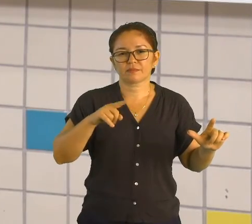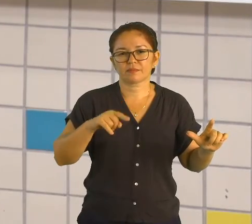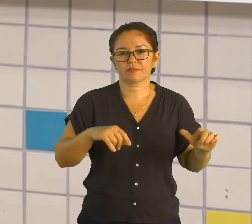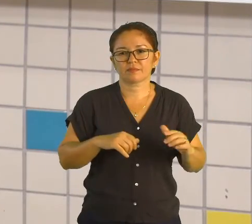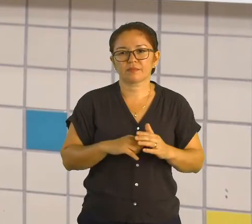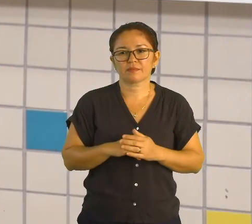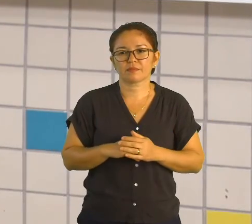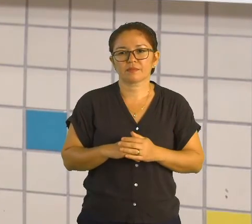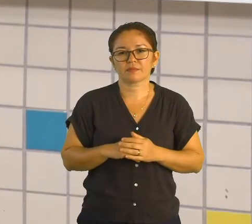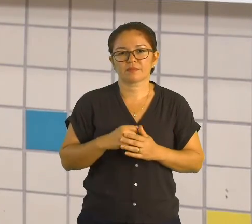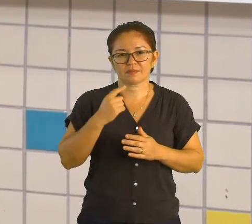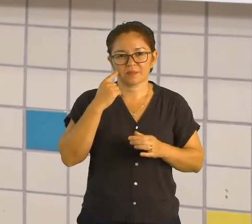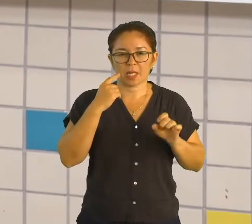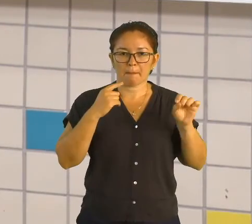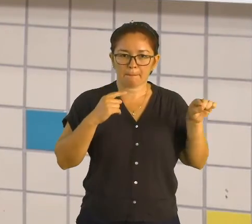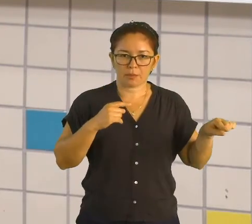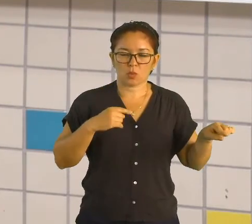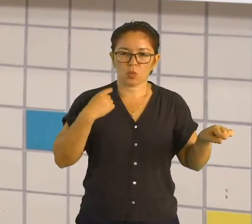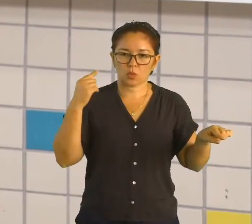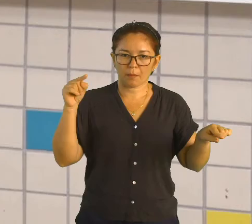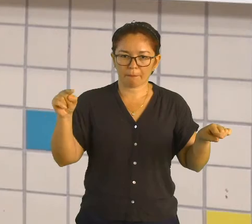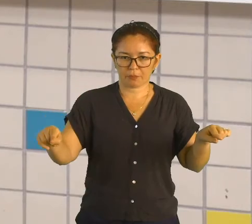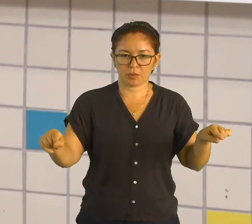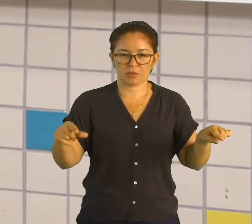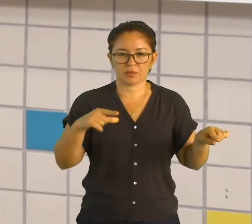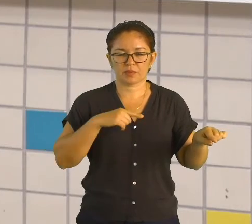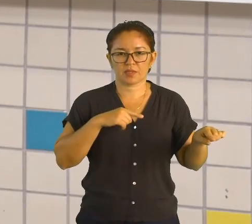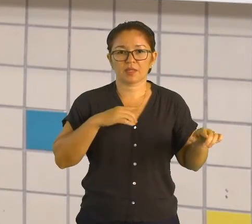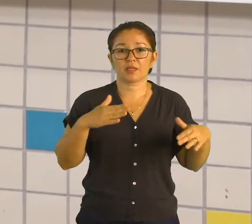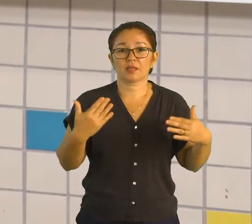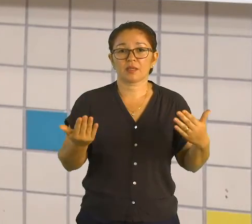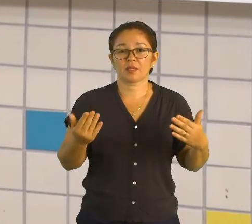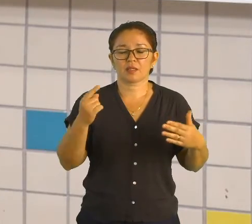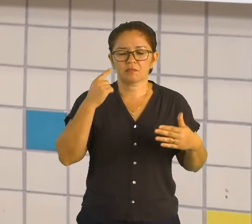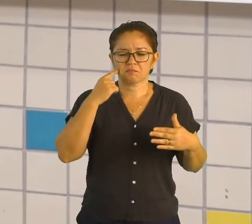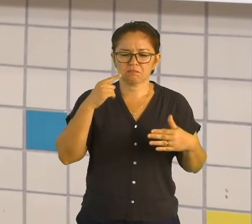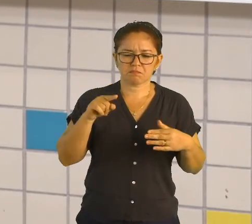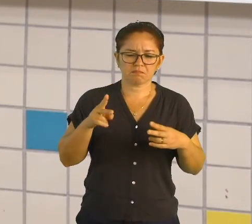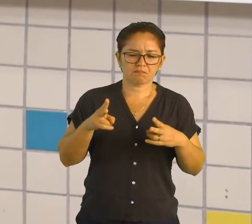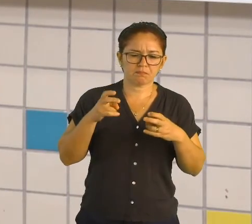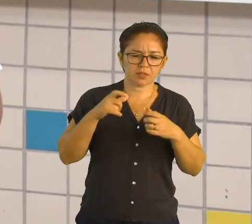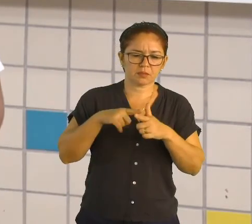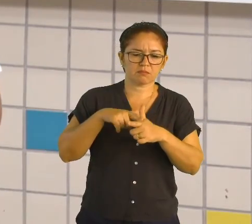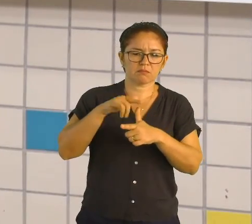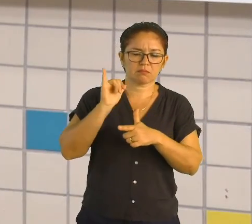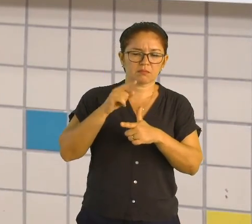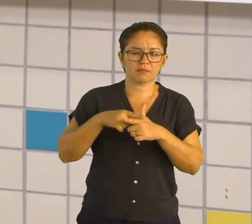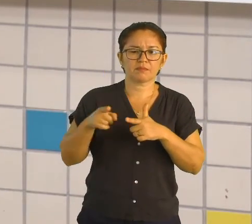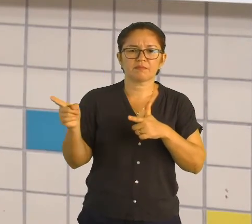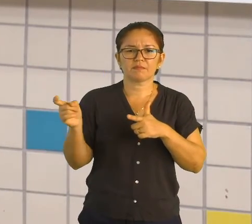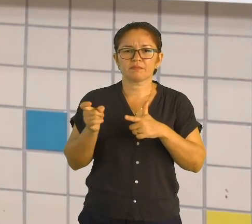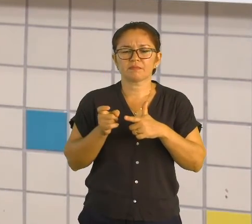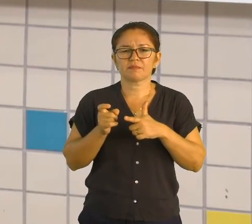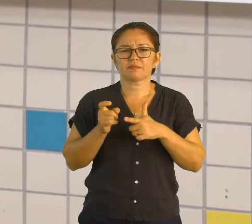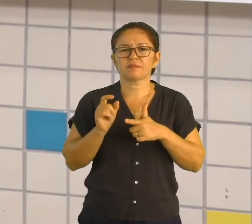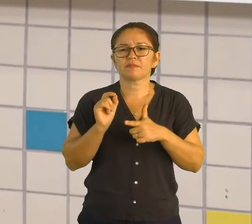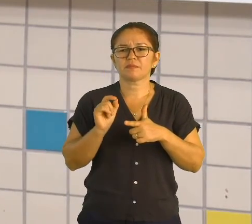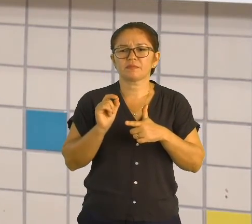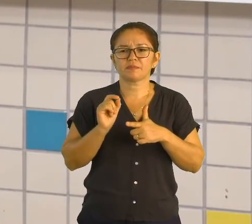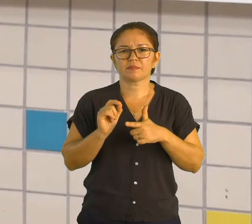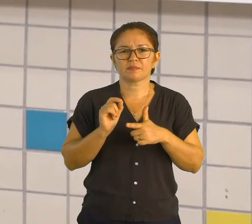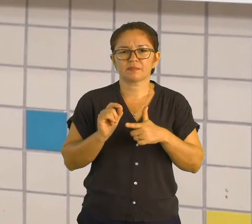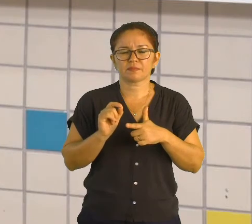linha situados entre A e B, a figura geométrica obtida representará uma parte